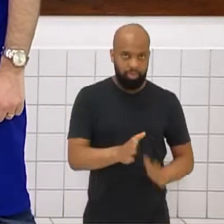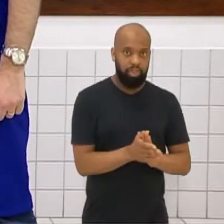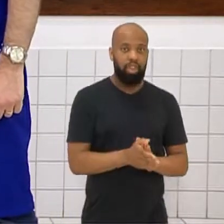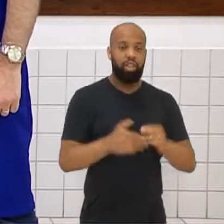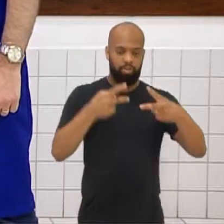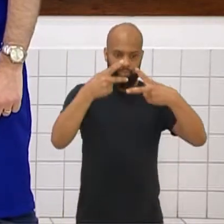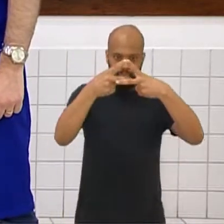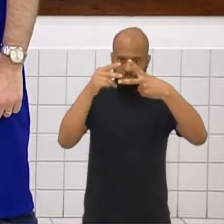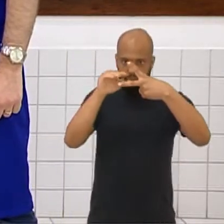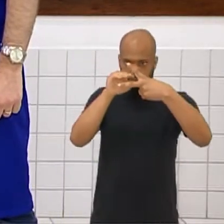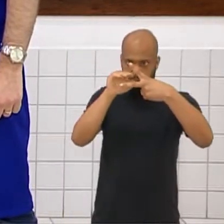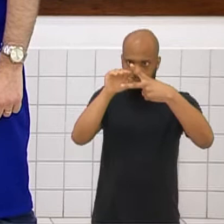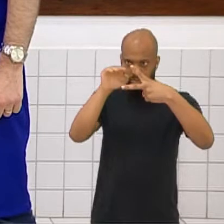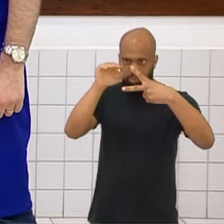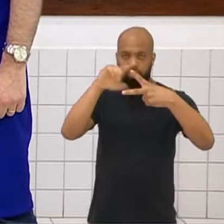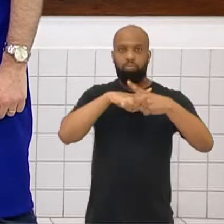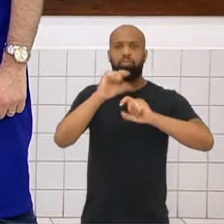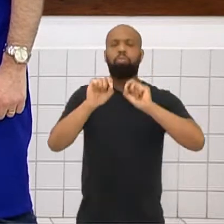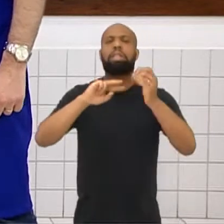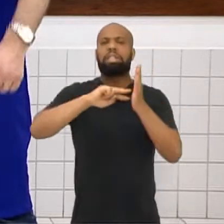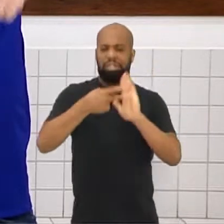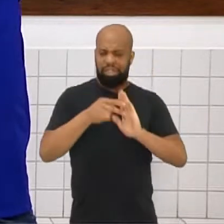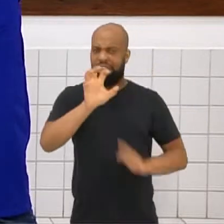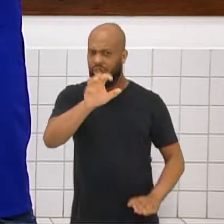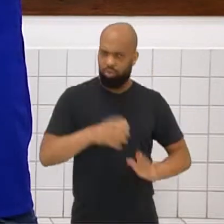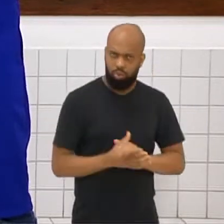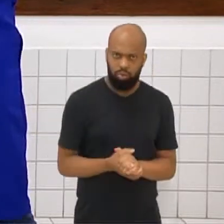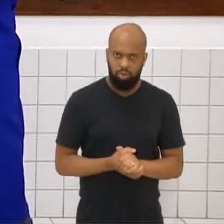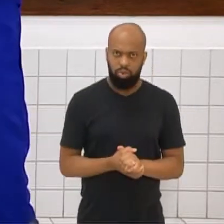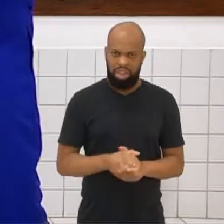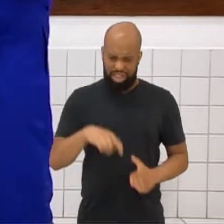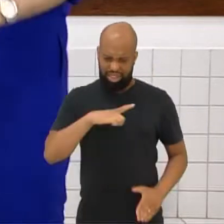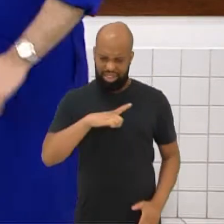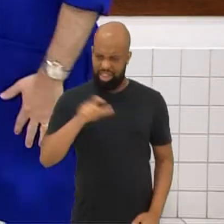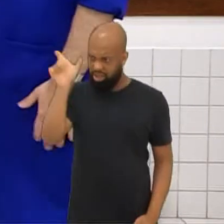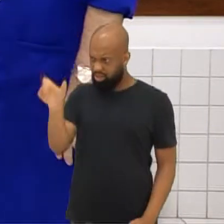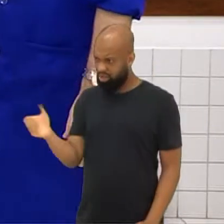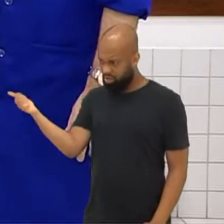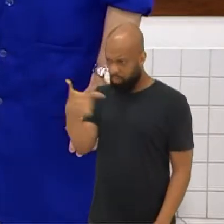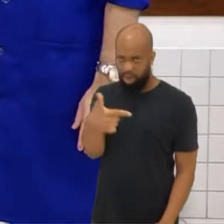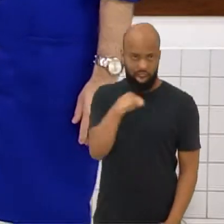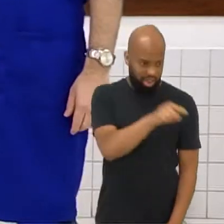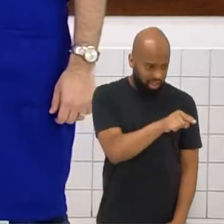é o quê mesmo? Repete. Ele está perguntando aqui se hierárquico quer dizer que um é melhor do que o outro.